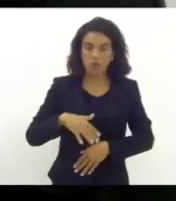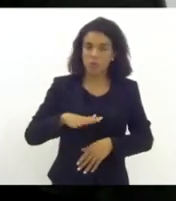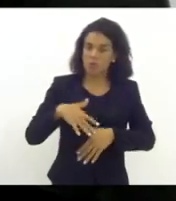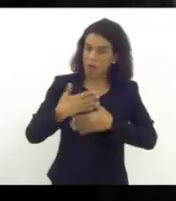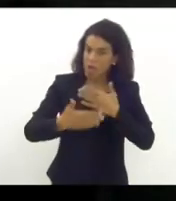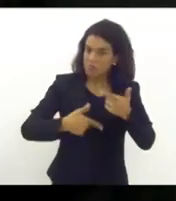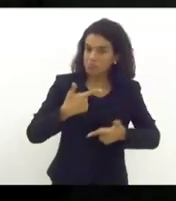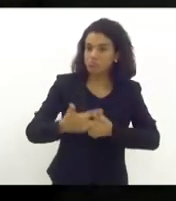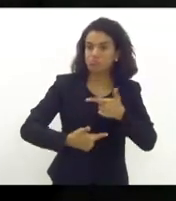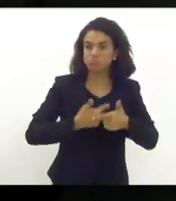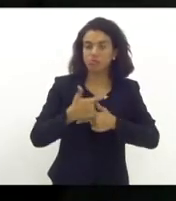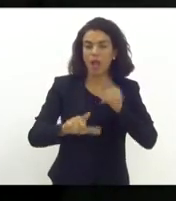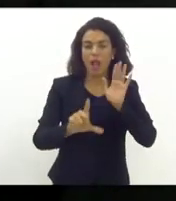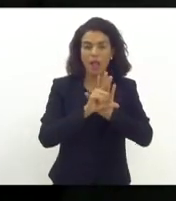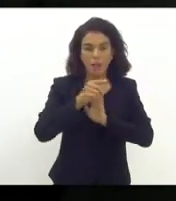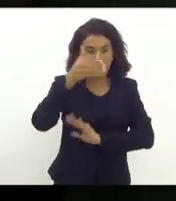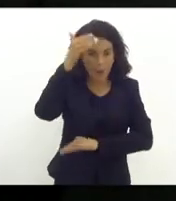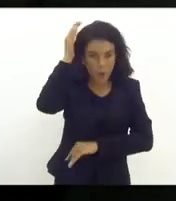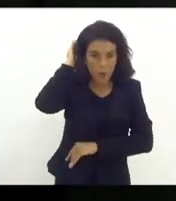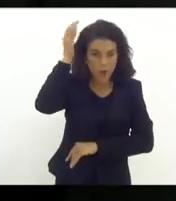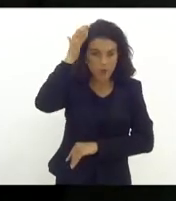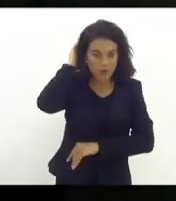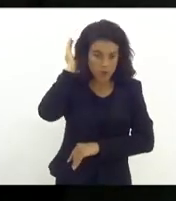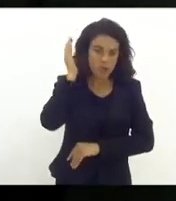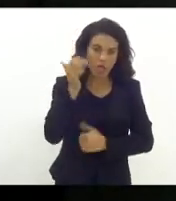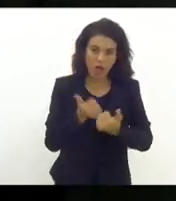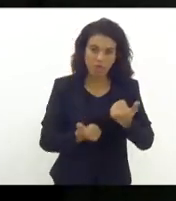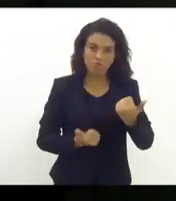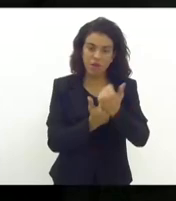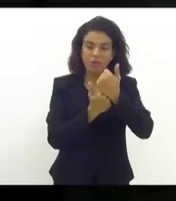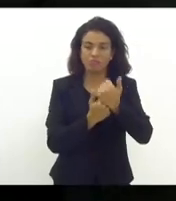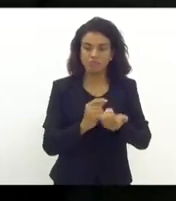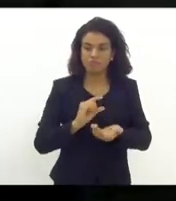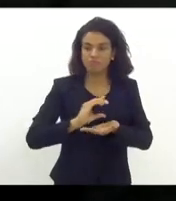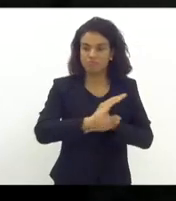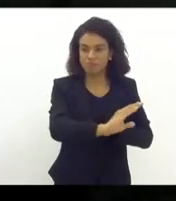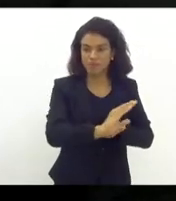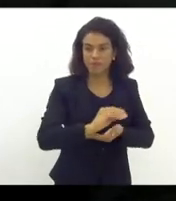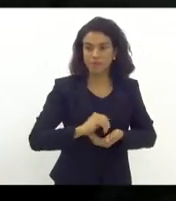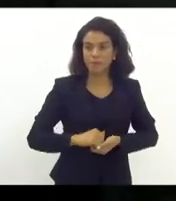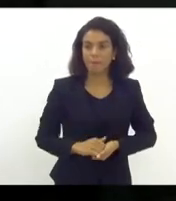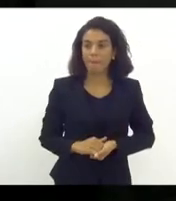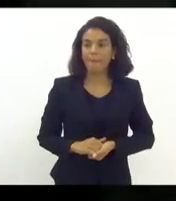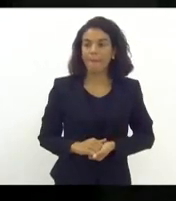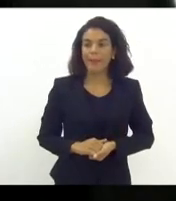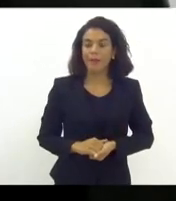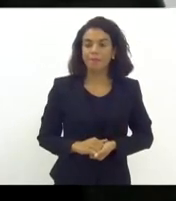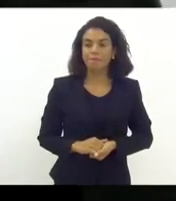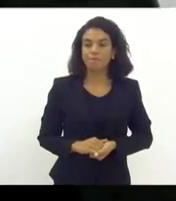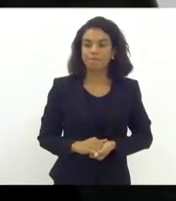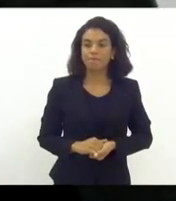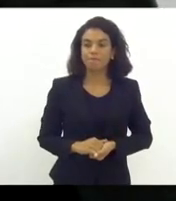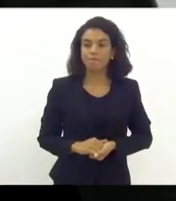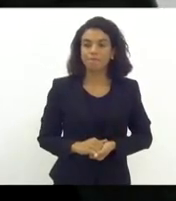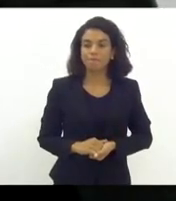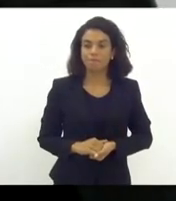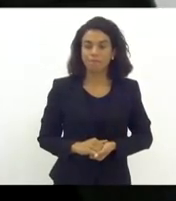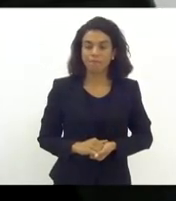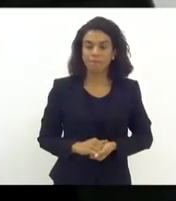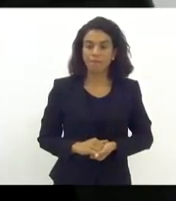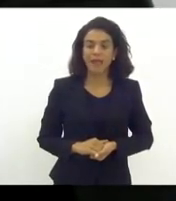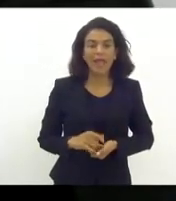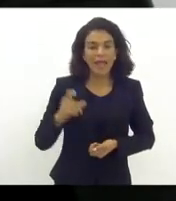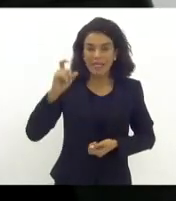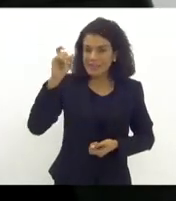veio a lei para o Gustavo uma série de leis aí do governo federal e o próprio jumento regular Essa é foi